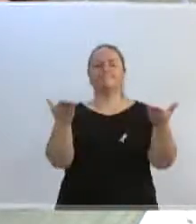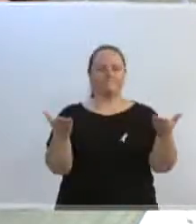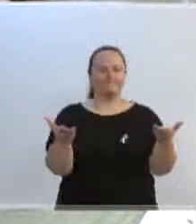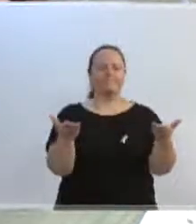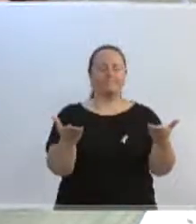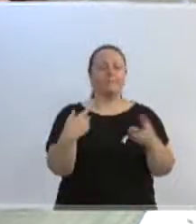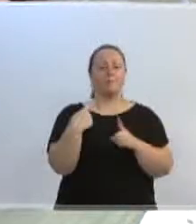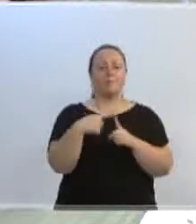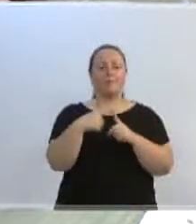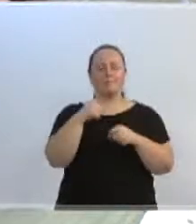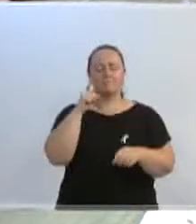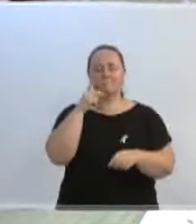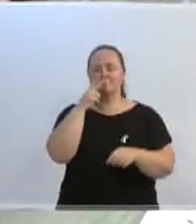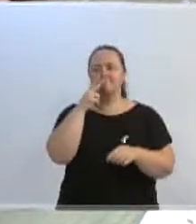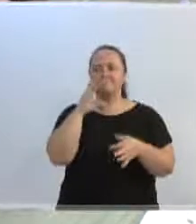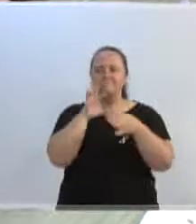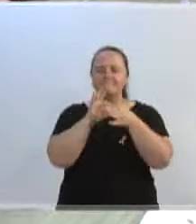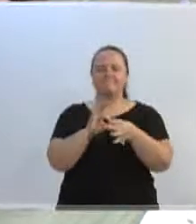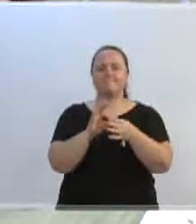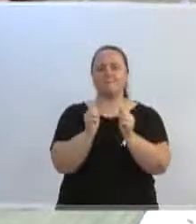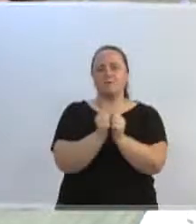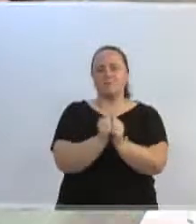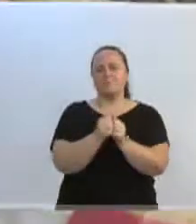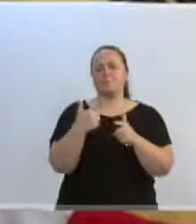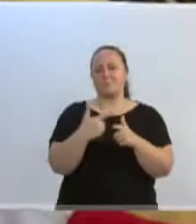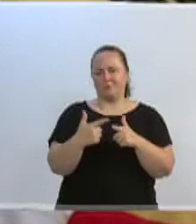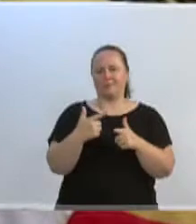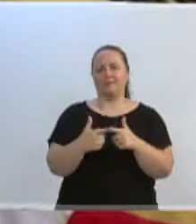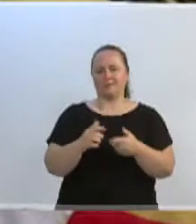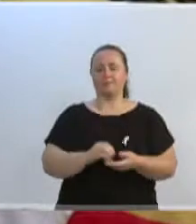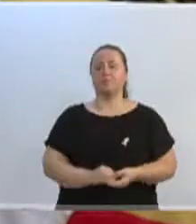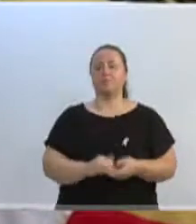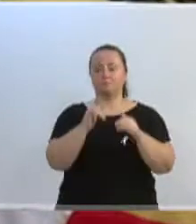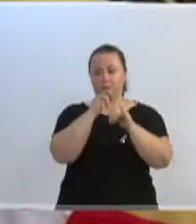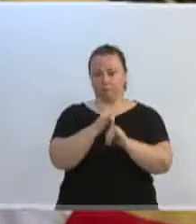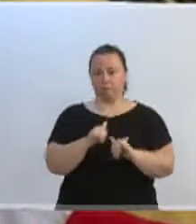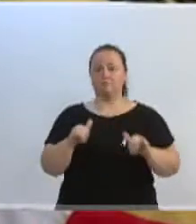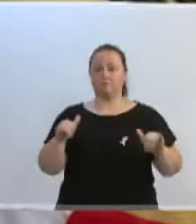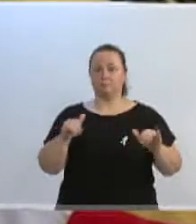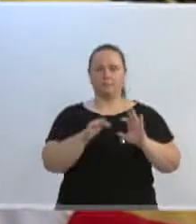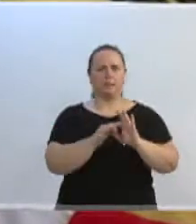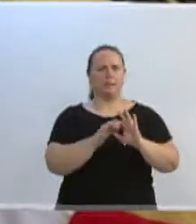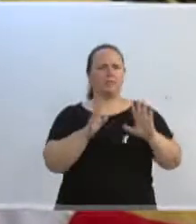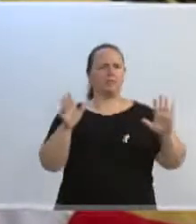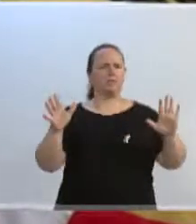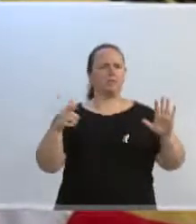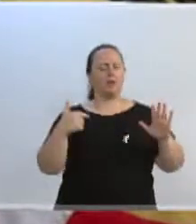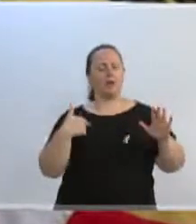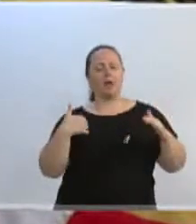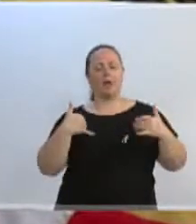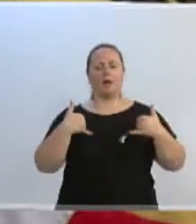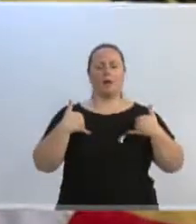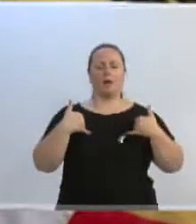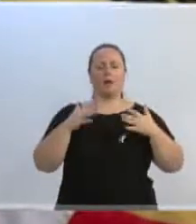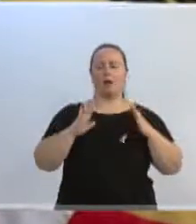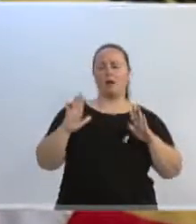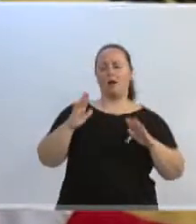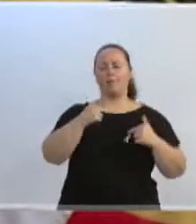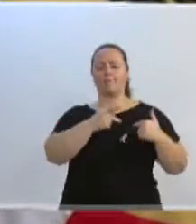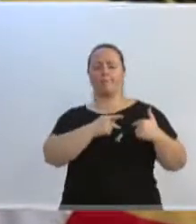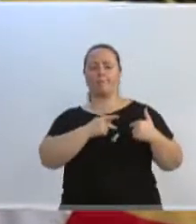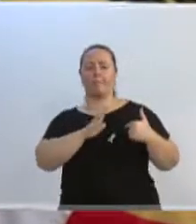estão diretamente ligados a isso. De novo, repito, e esse é um recado que eu dou, independente de vaidade, independente de